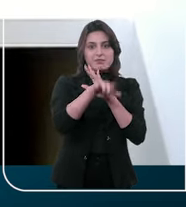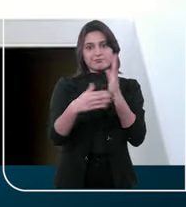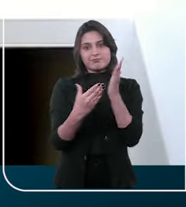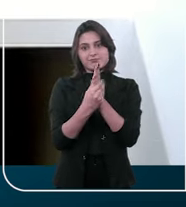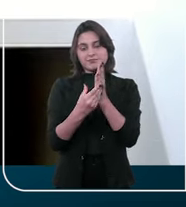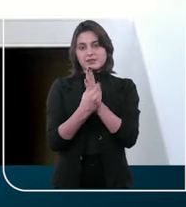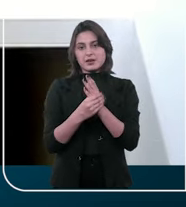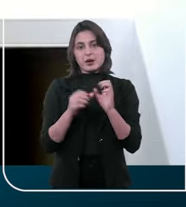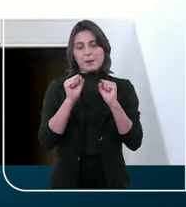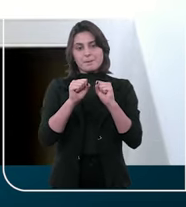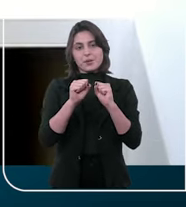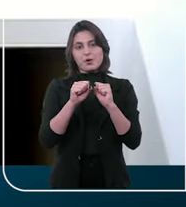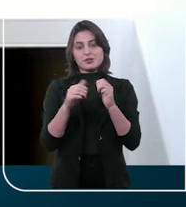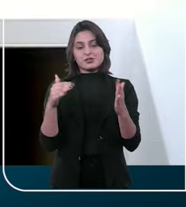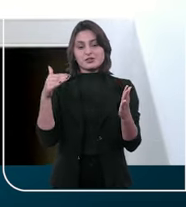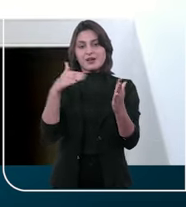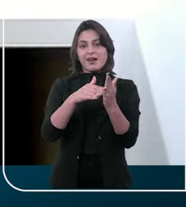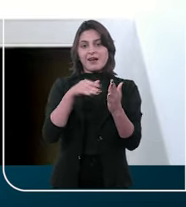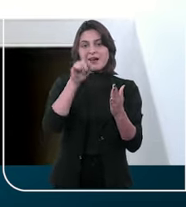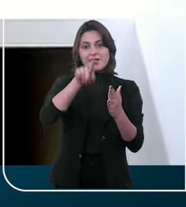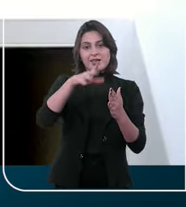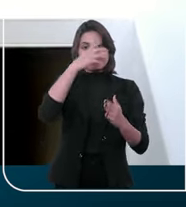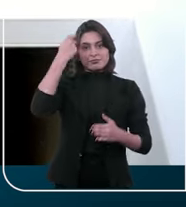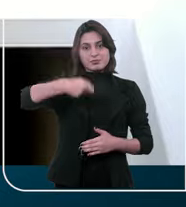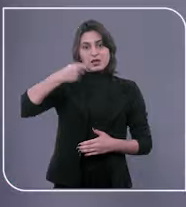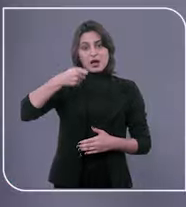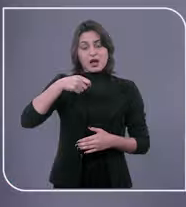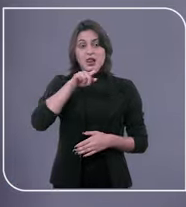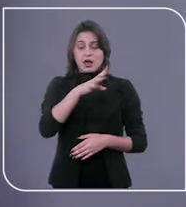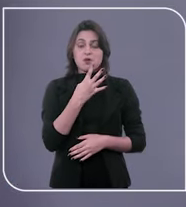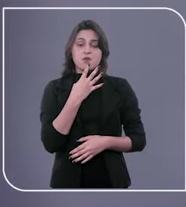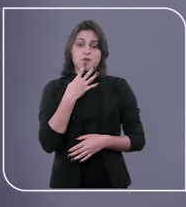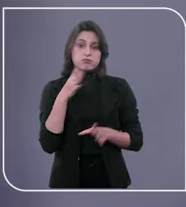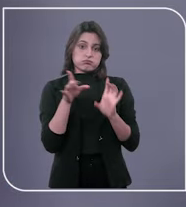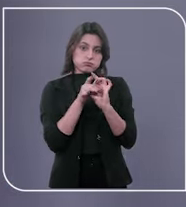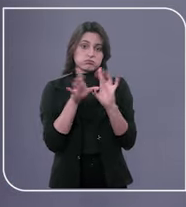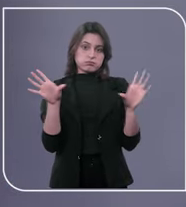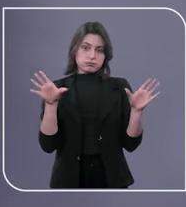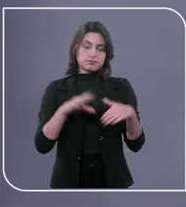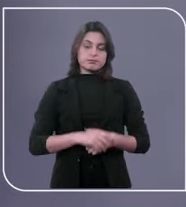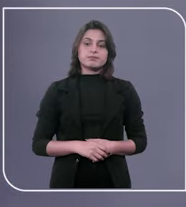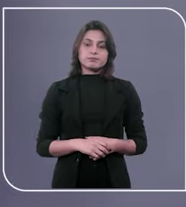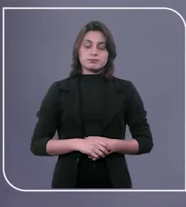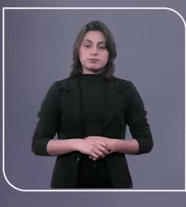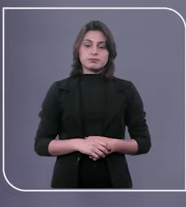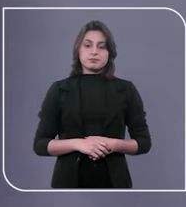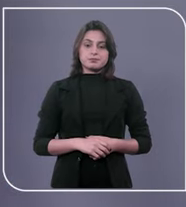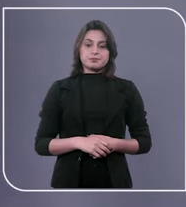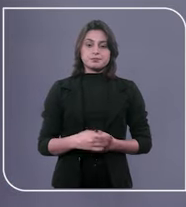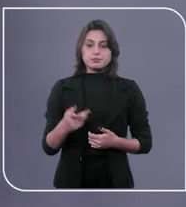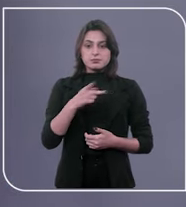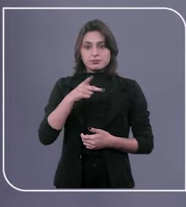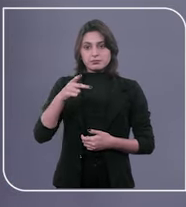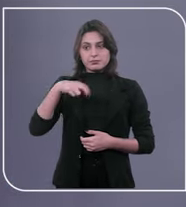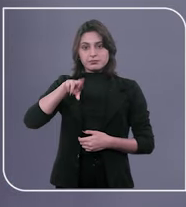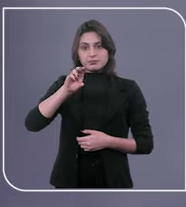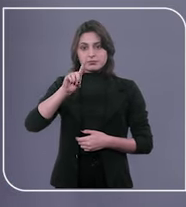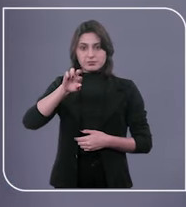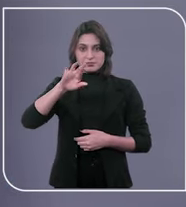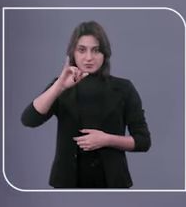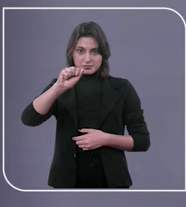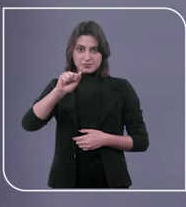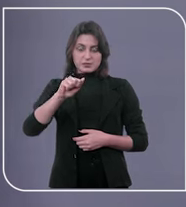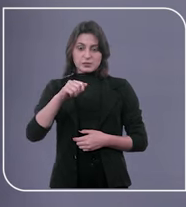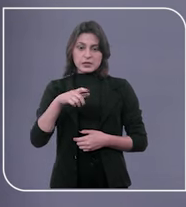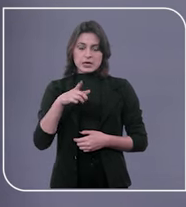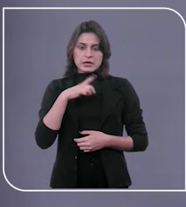lá ser reconhecida a absolvição no quesito absolutório genérico. Professor Rodrigo, uma questão, ou uma das questões que gera